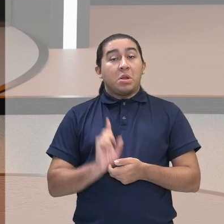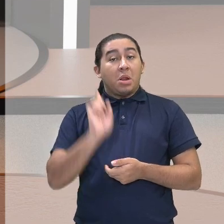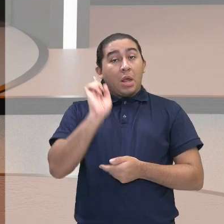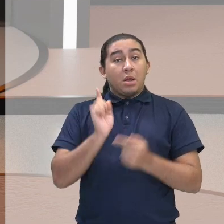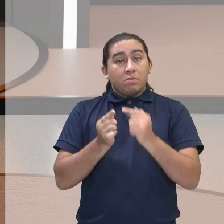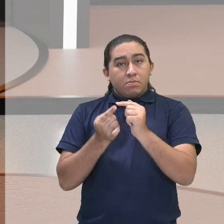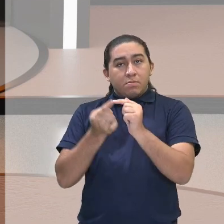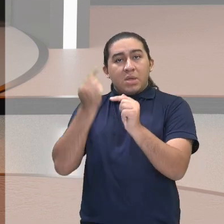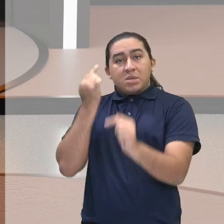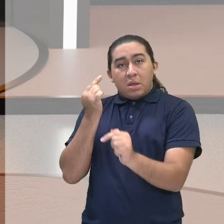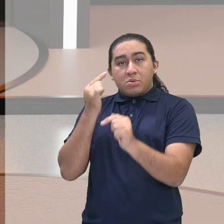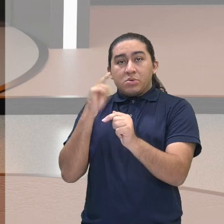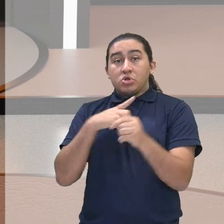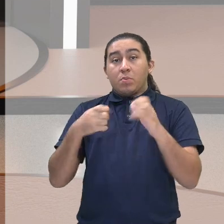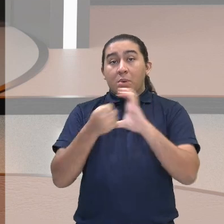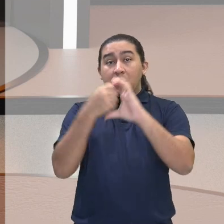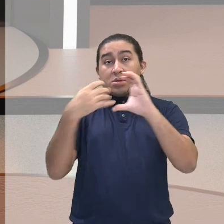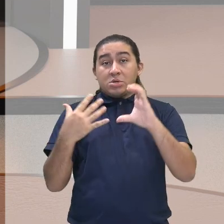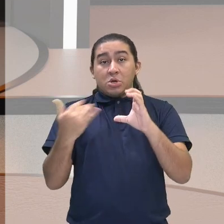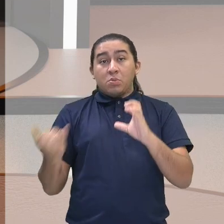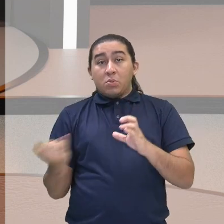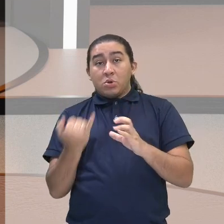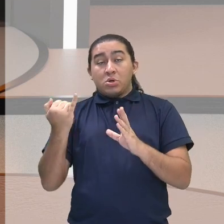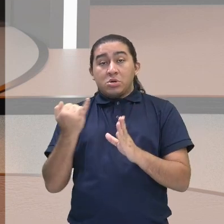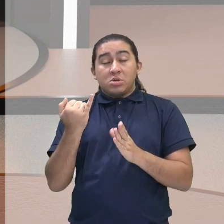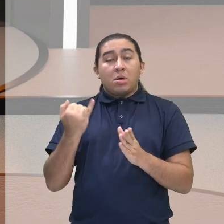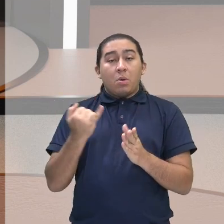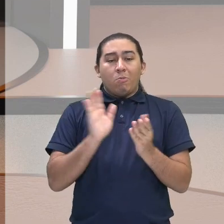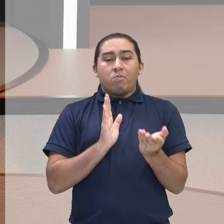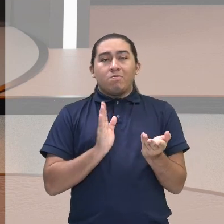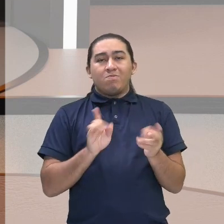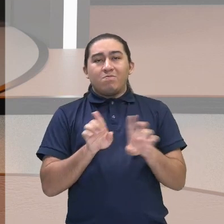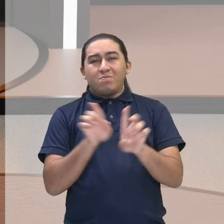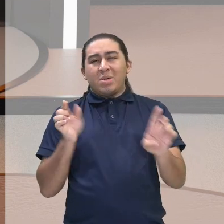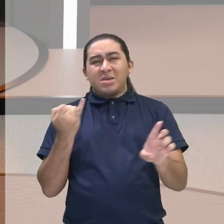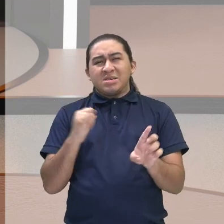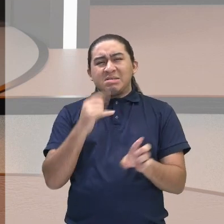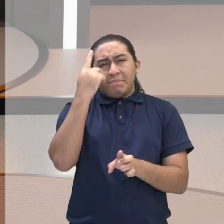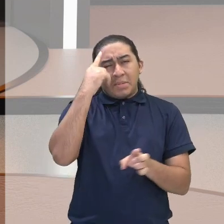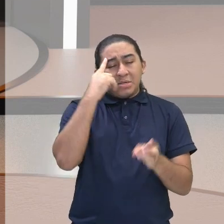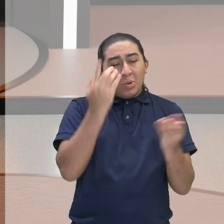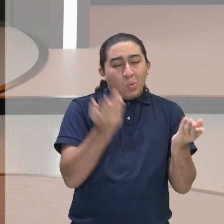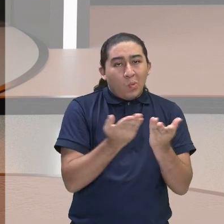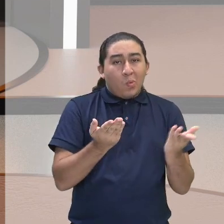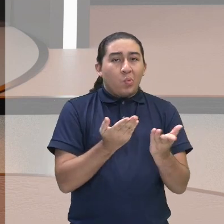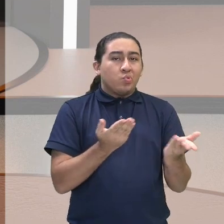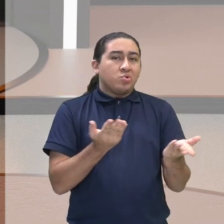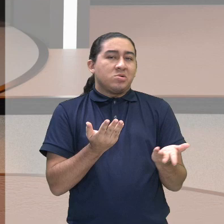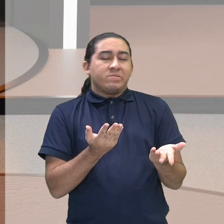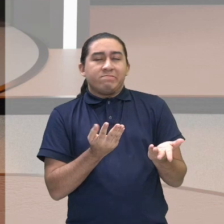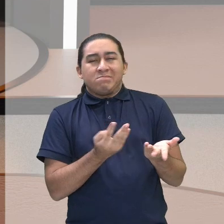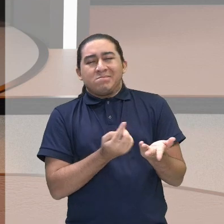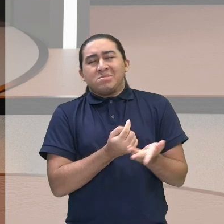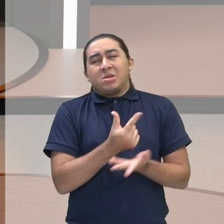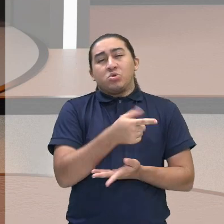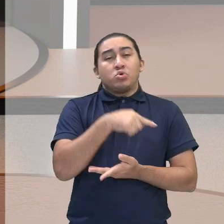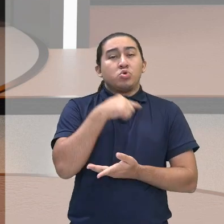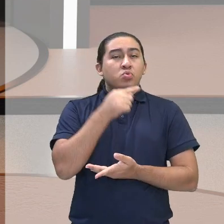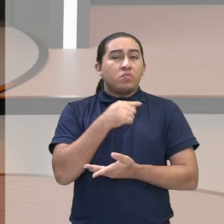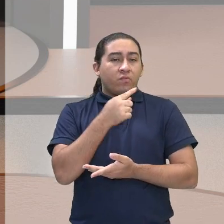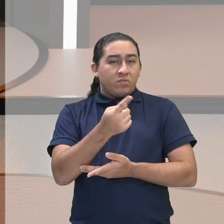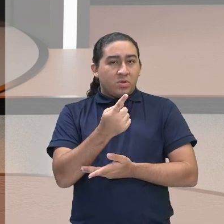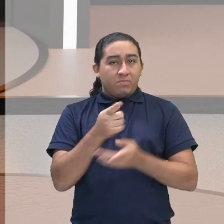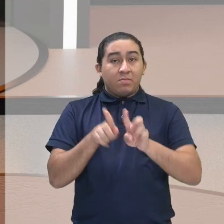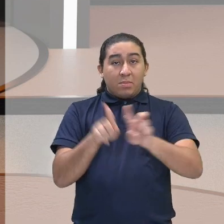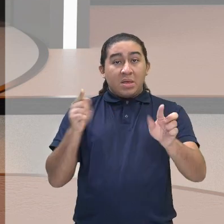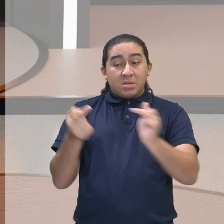civilizações, um elemento que nos dias atuais ele já não é mais tão presente, porém já foi muito